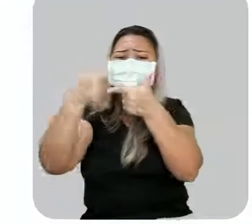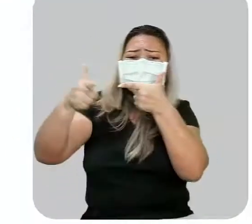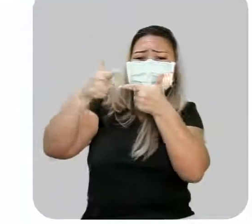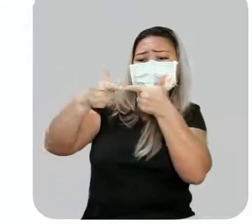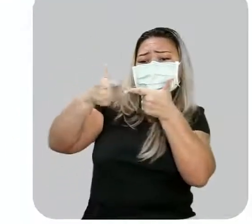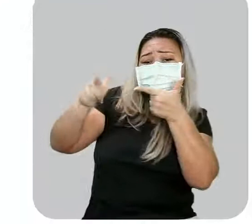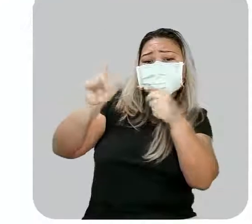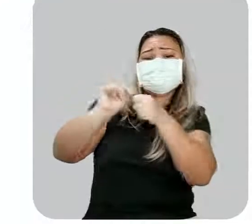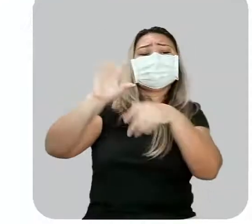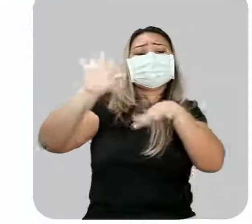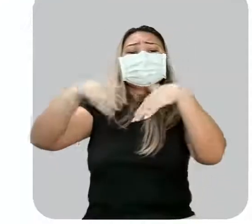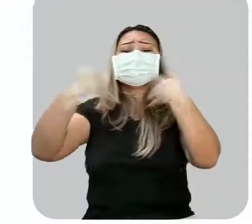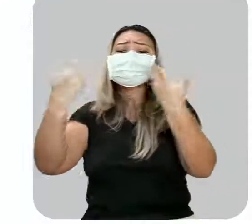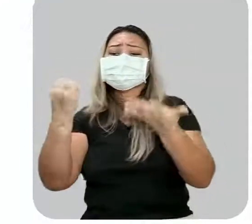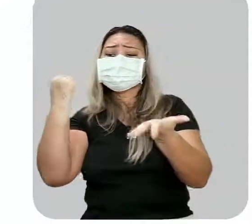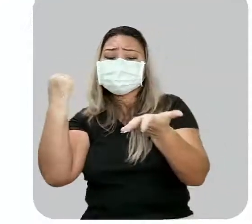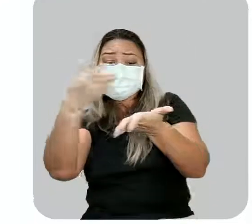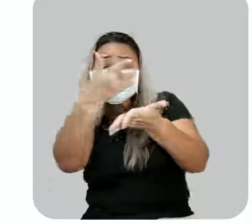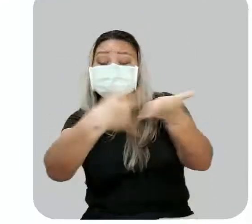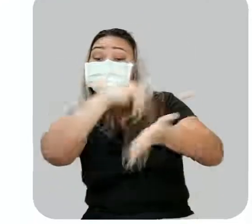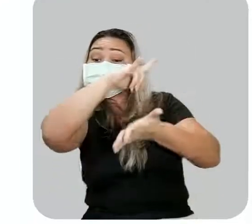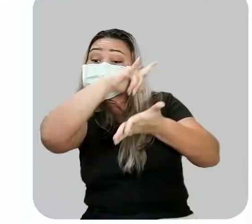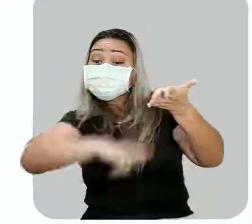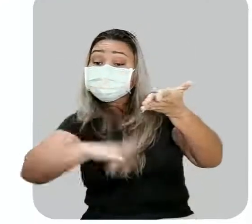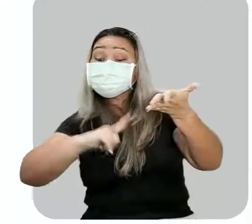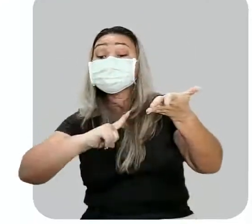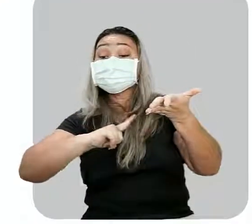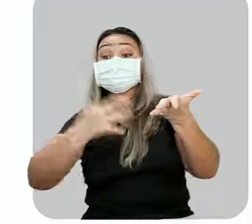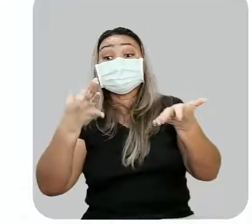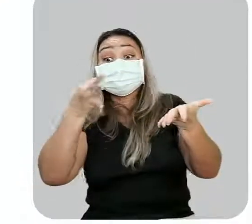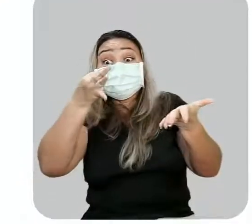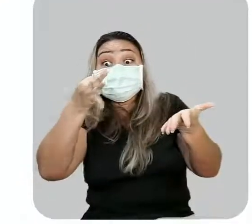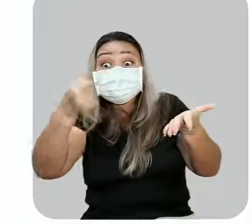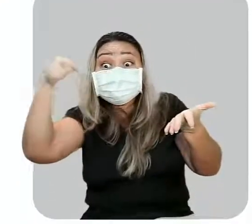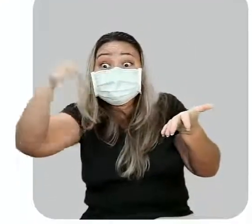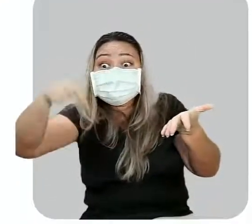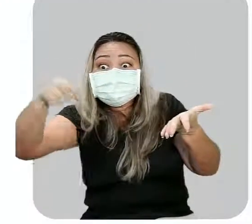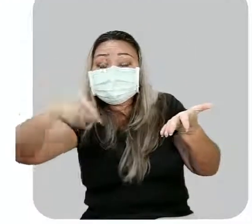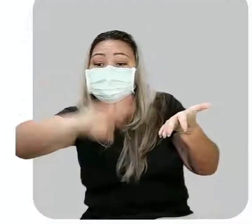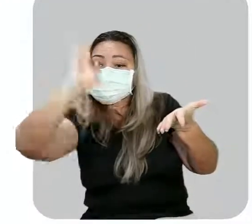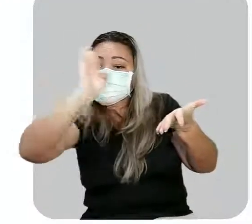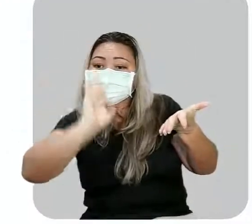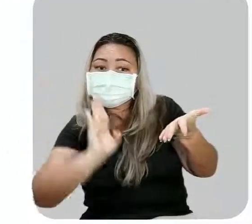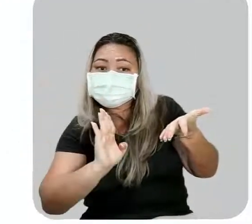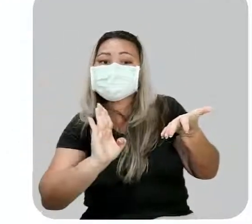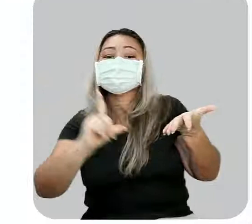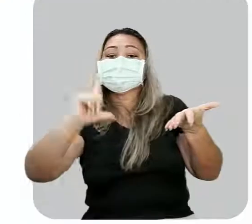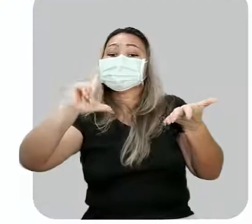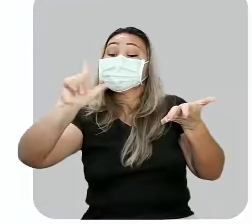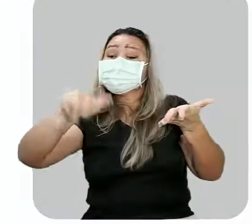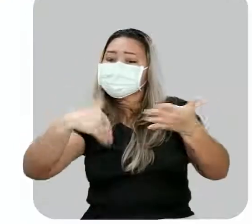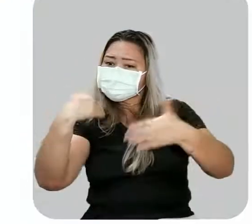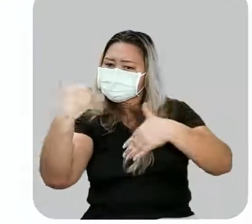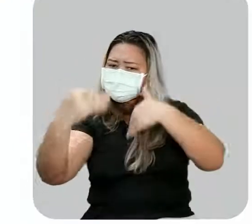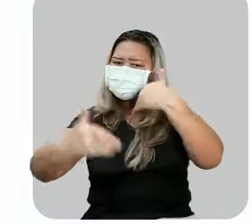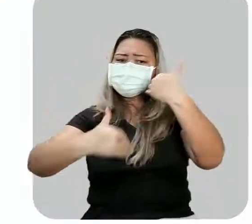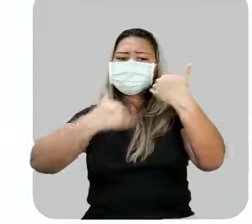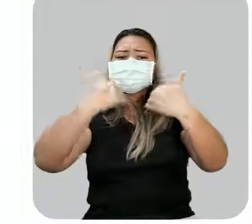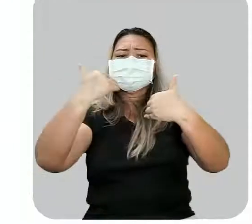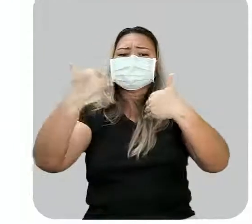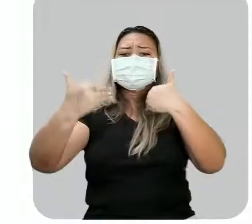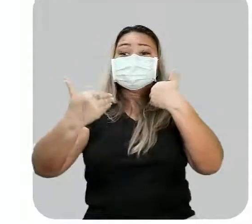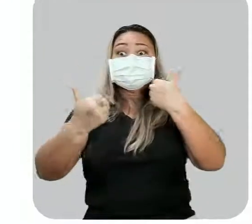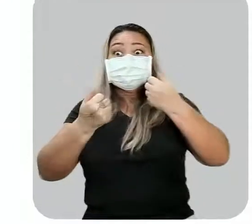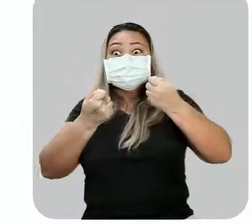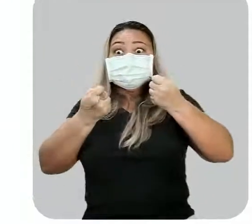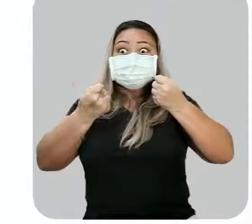social, verdadeiro documento da realidade brasileira. atingindo elevado